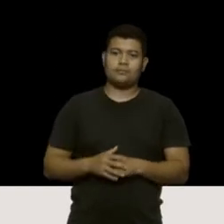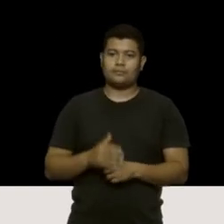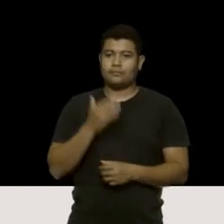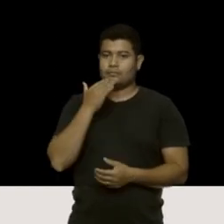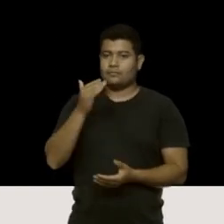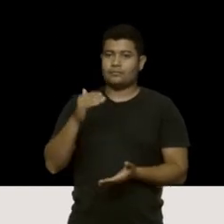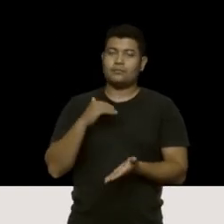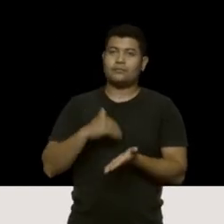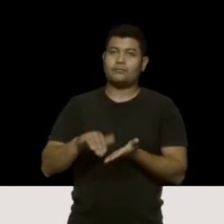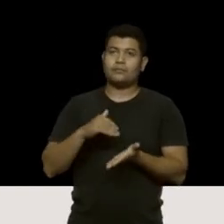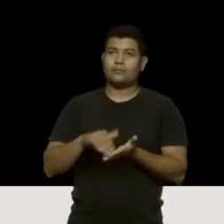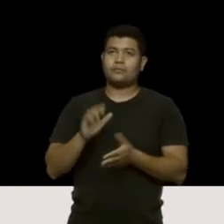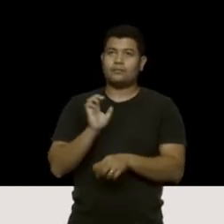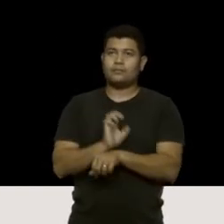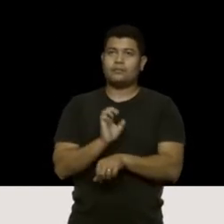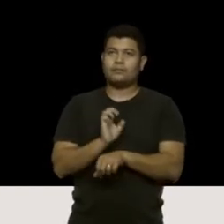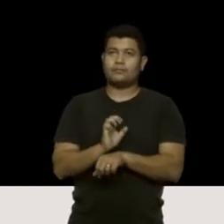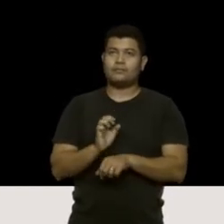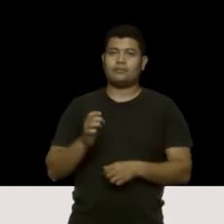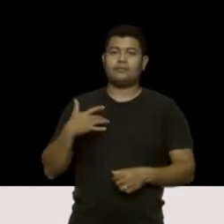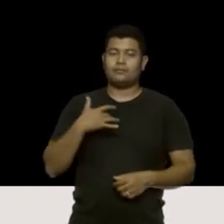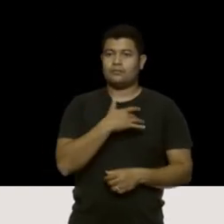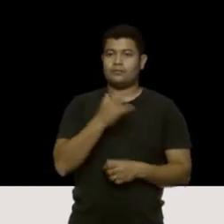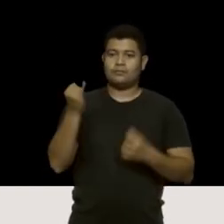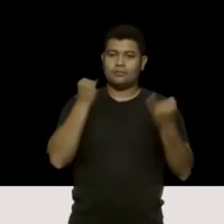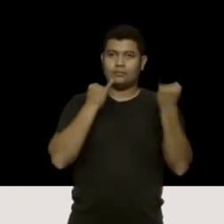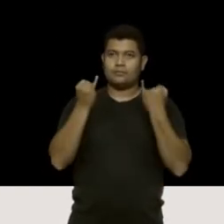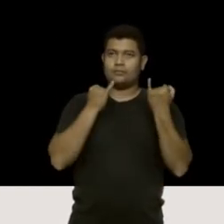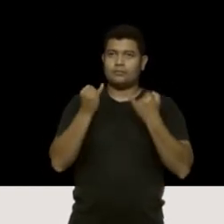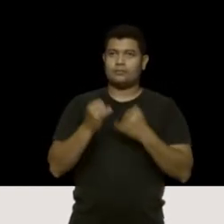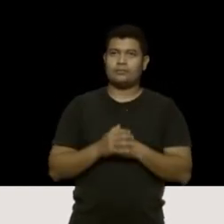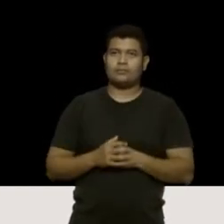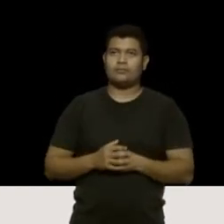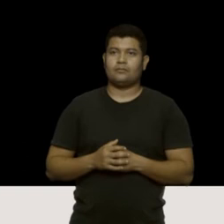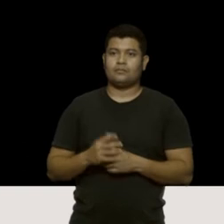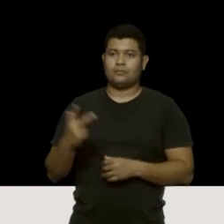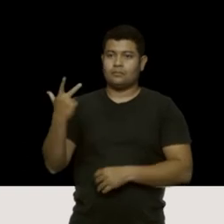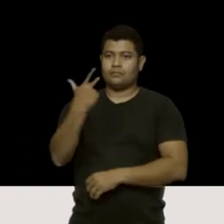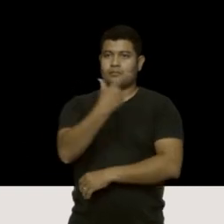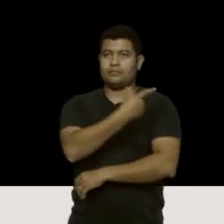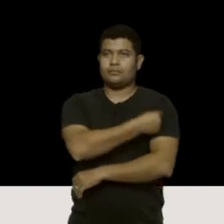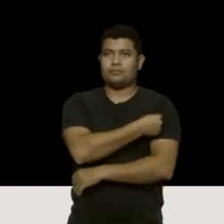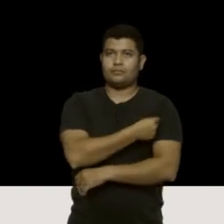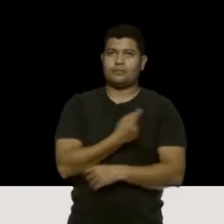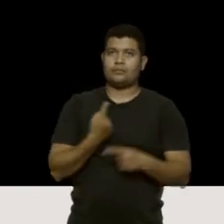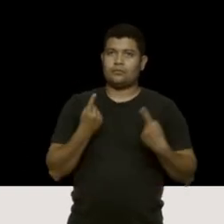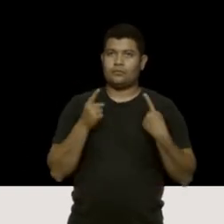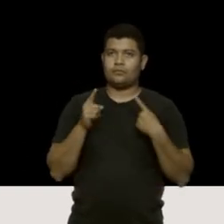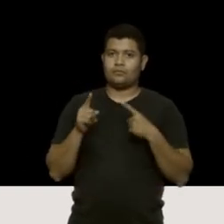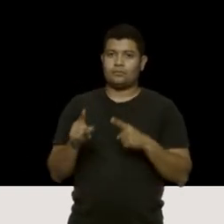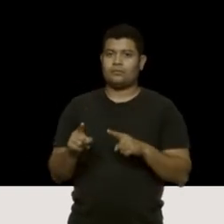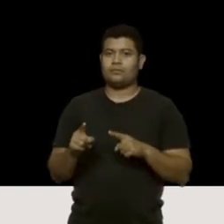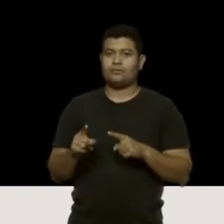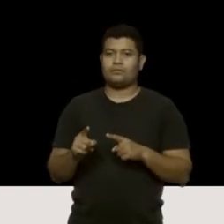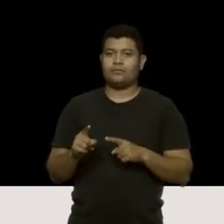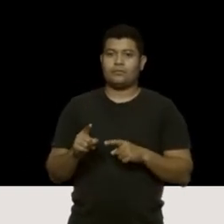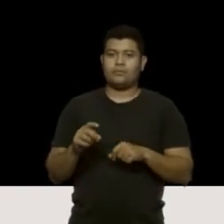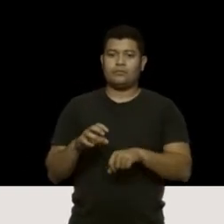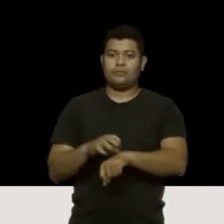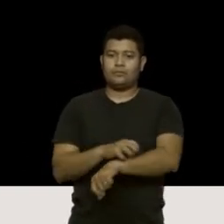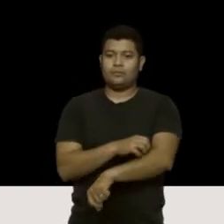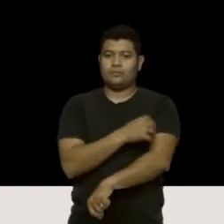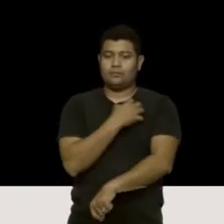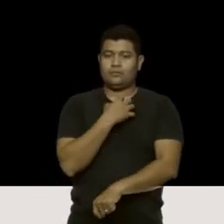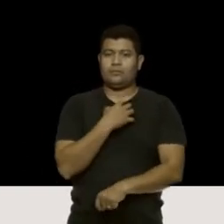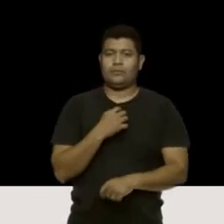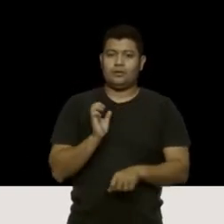solicitando ao secretário de Estado da Saúde informações acerca da vacinação contra sarampo no estado de